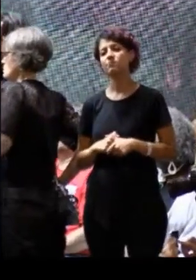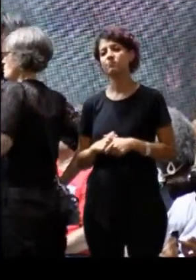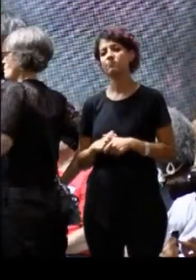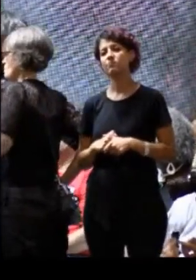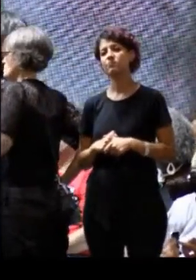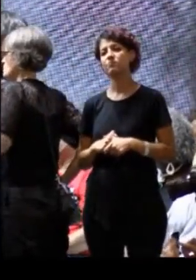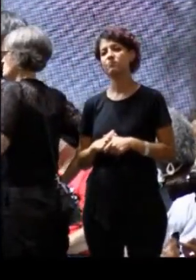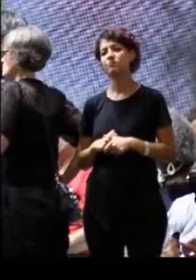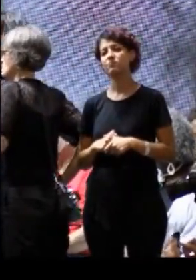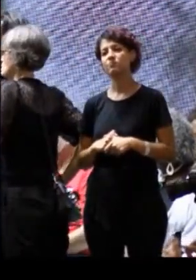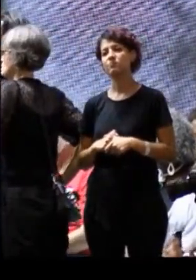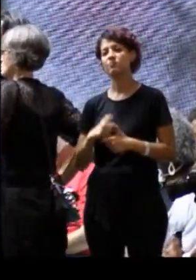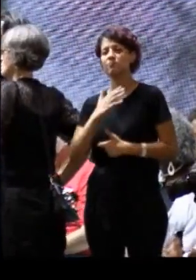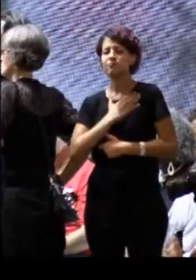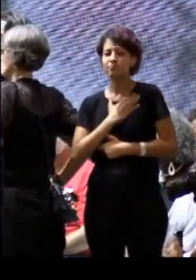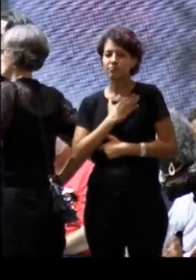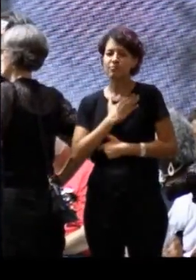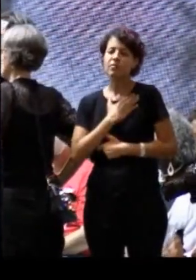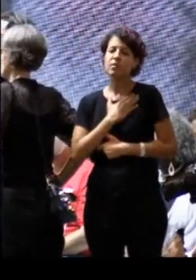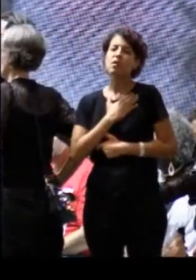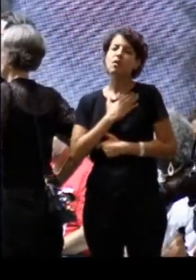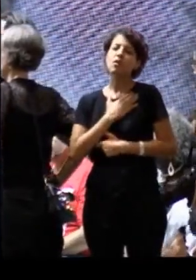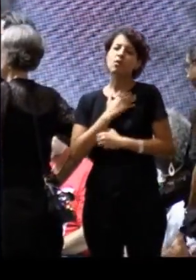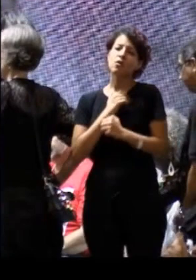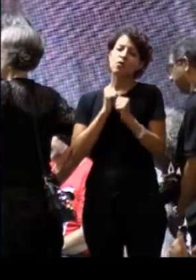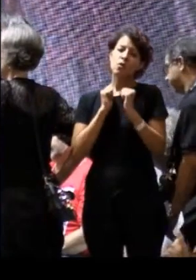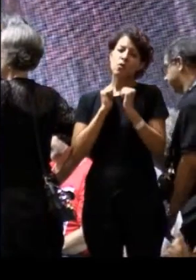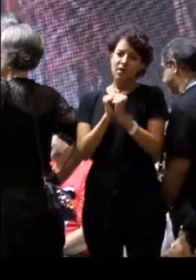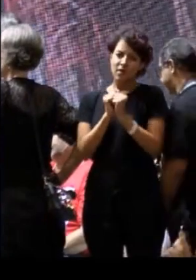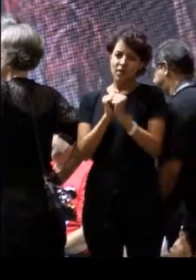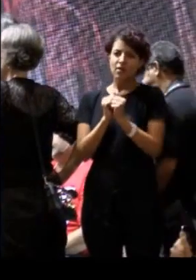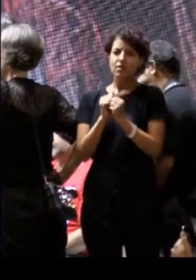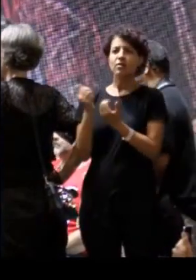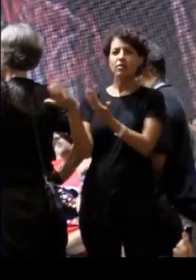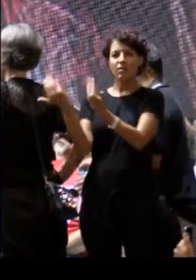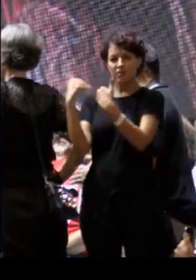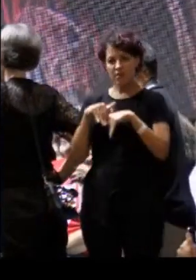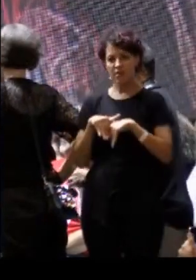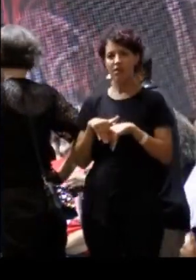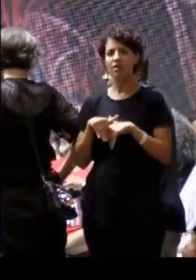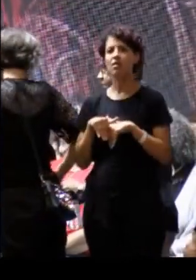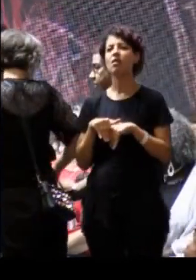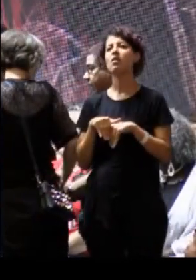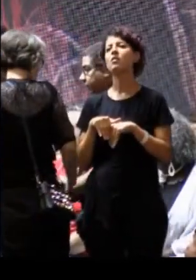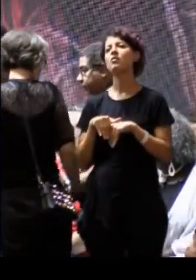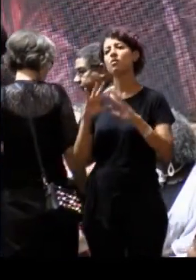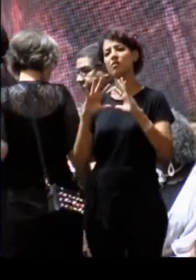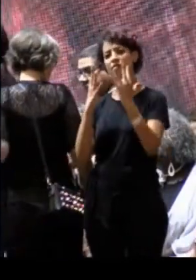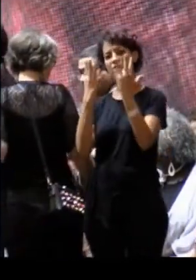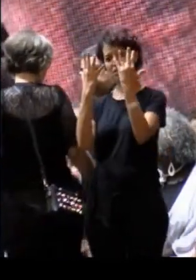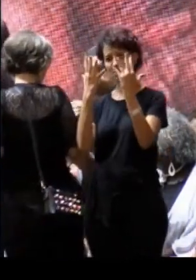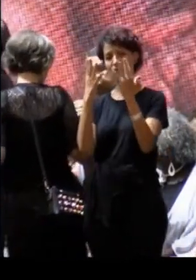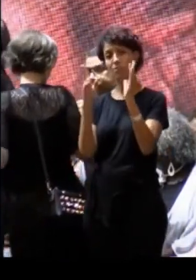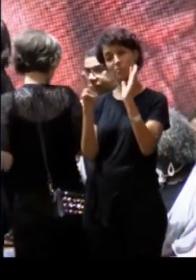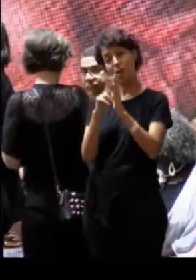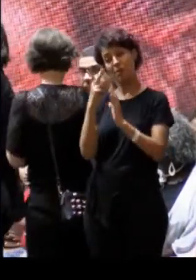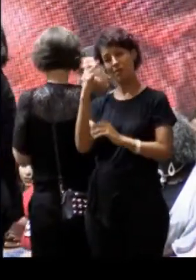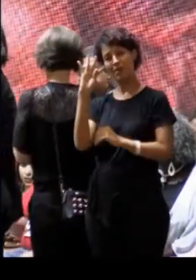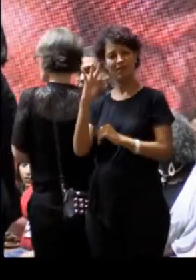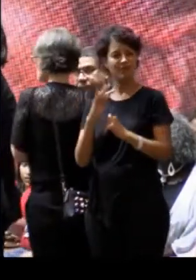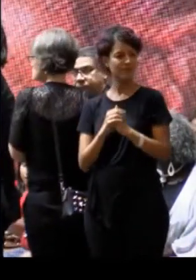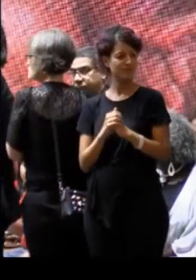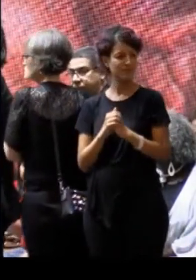queridos companheiros e companheiras que vieram prestigiar esse evento do Partido dos